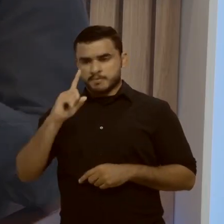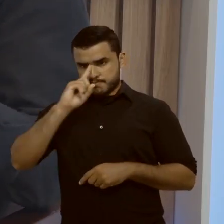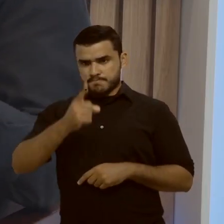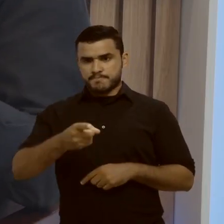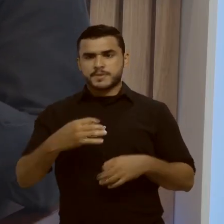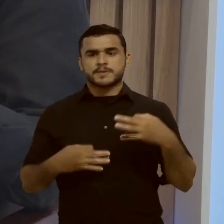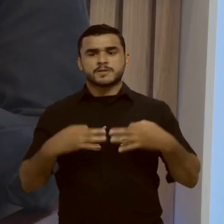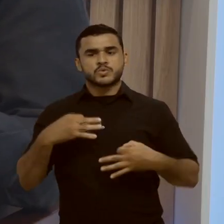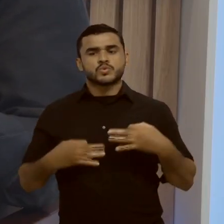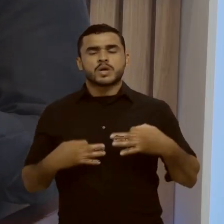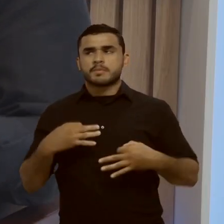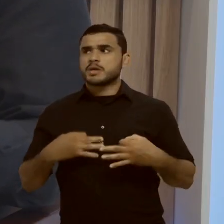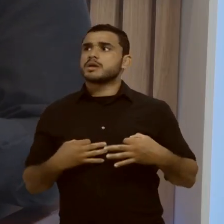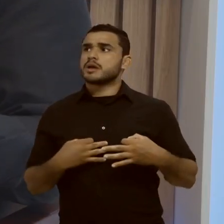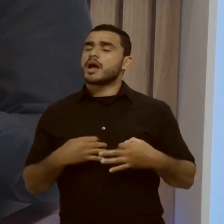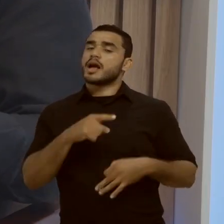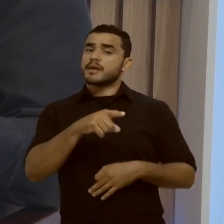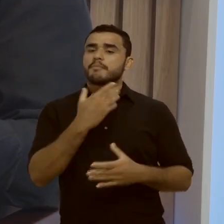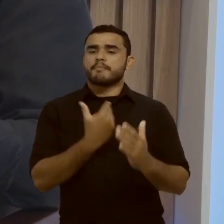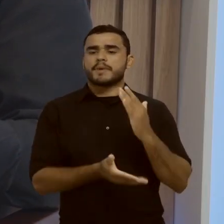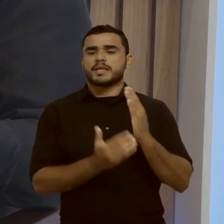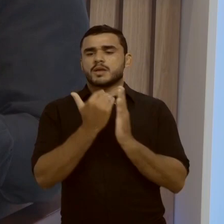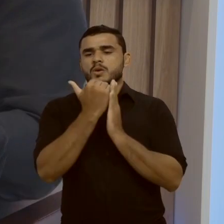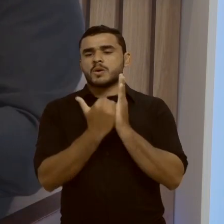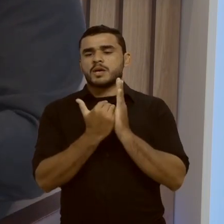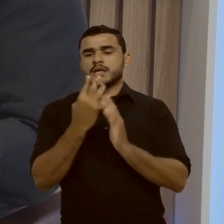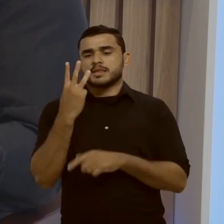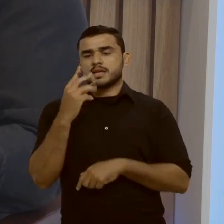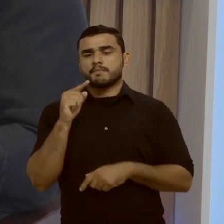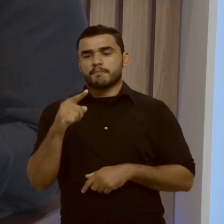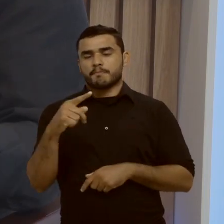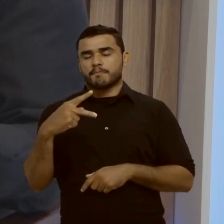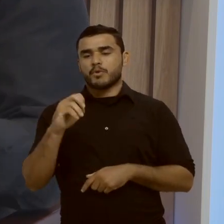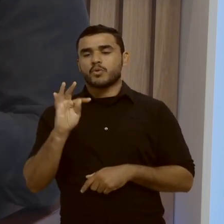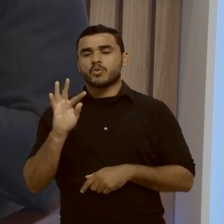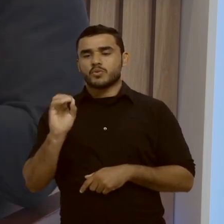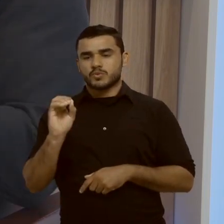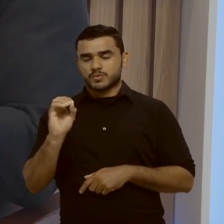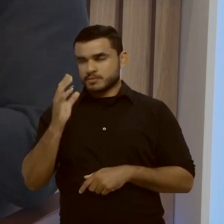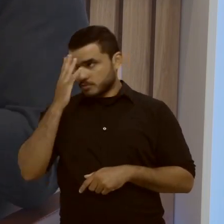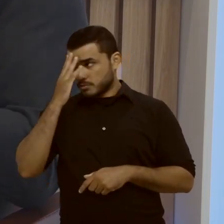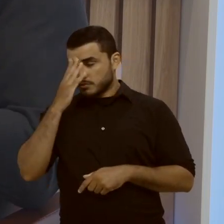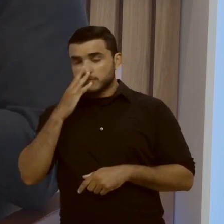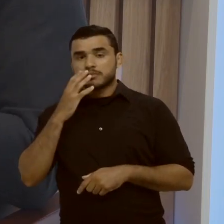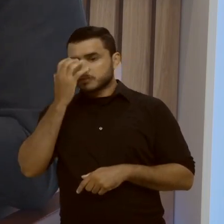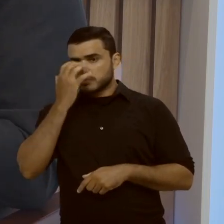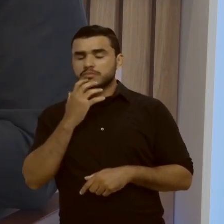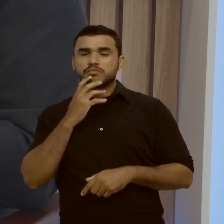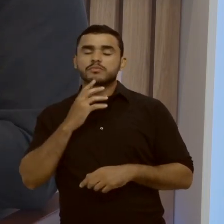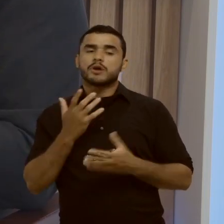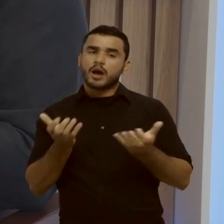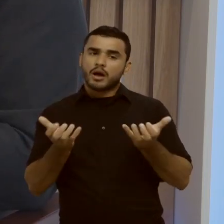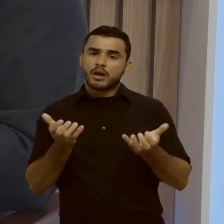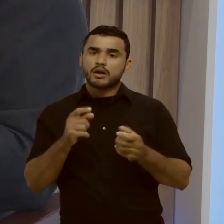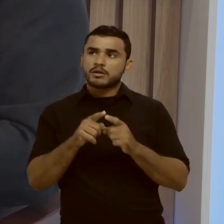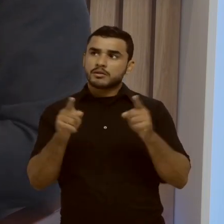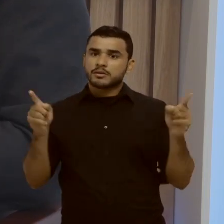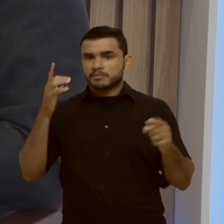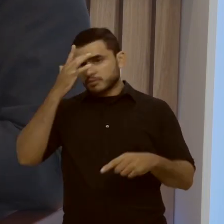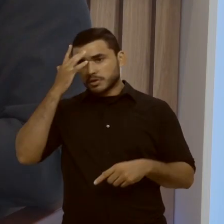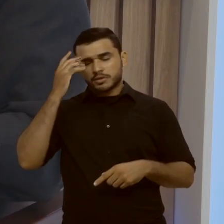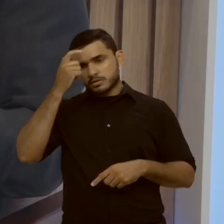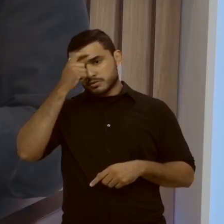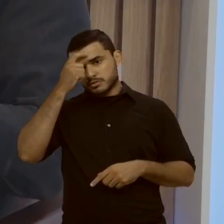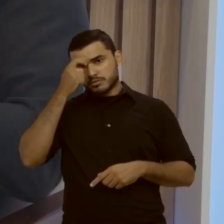mesmo, porque foi inédito, porque é algo recorrente no futebol. Sim. E pode ser que a partir de agora o STJD